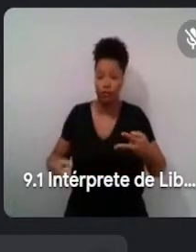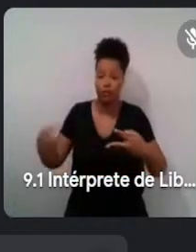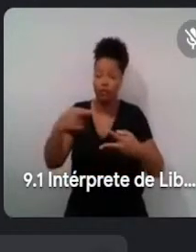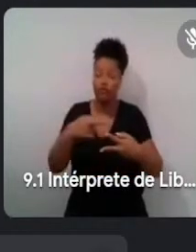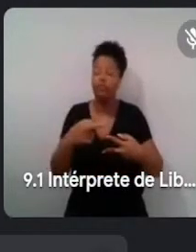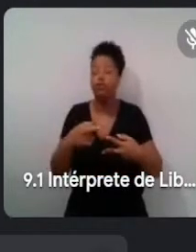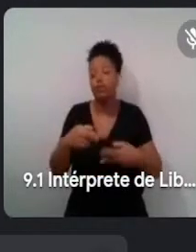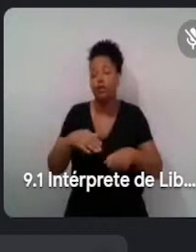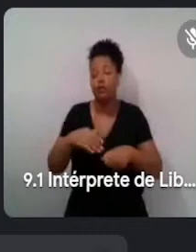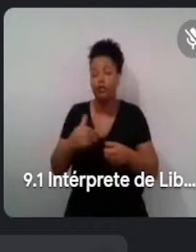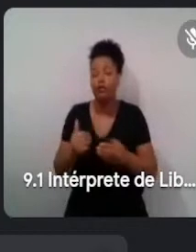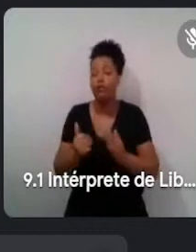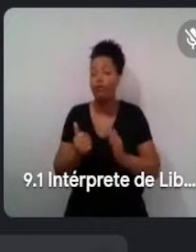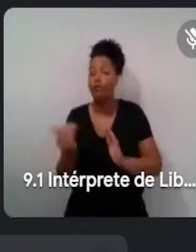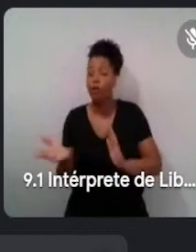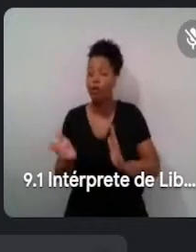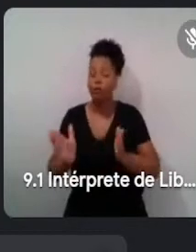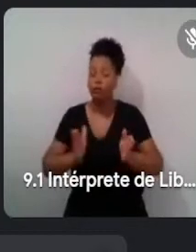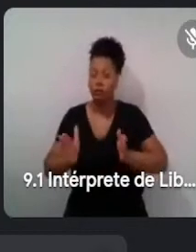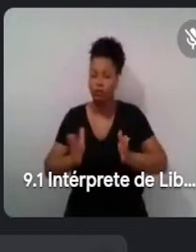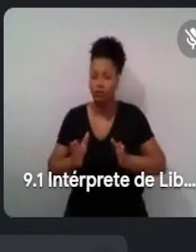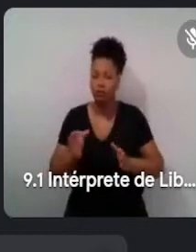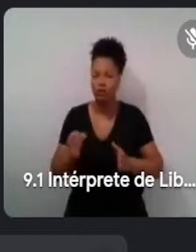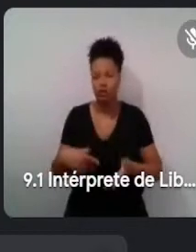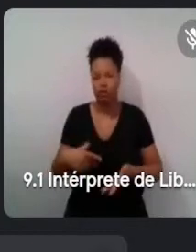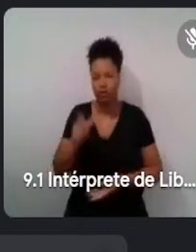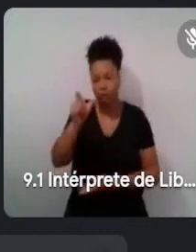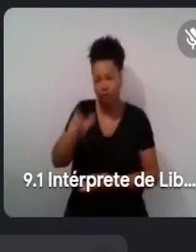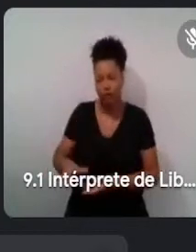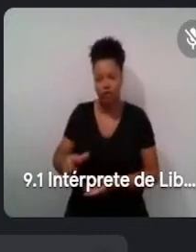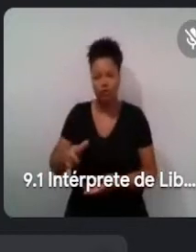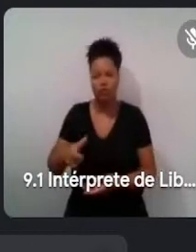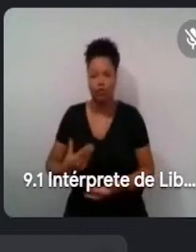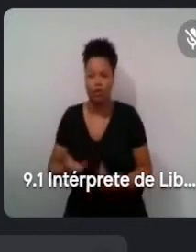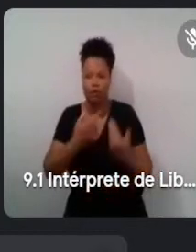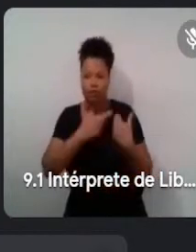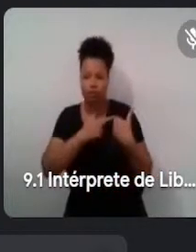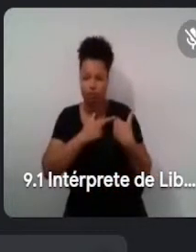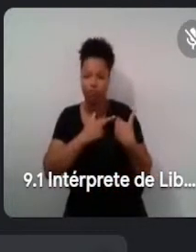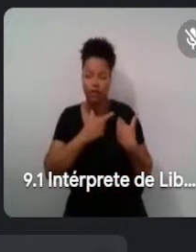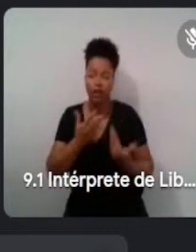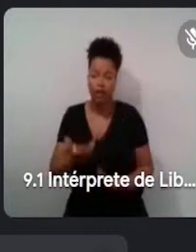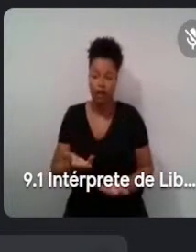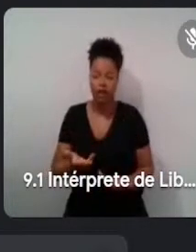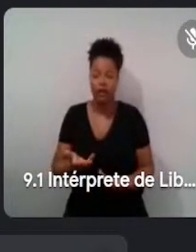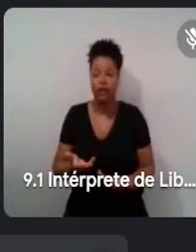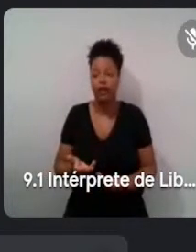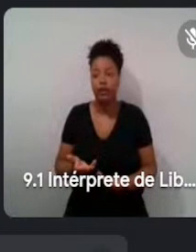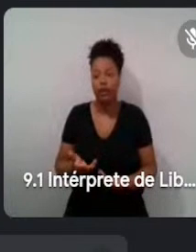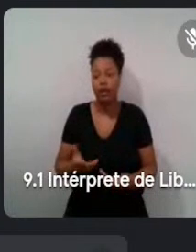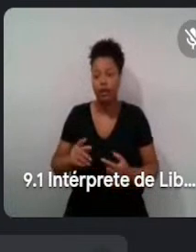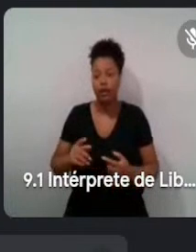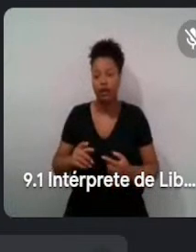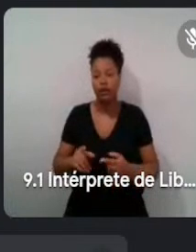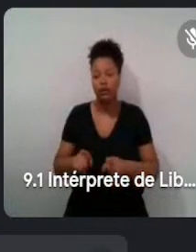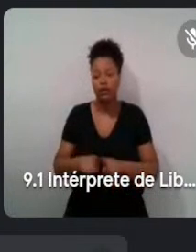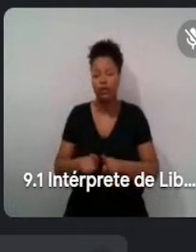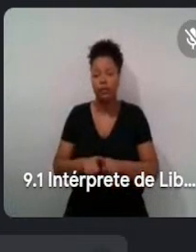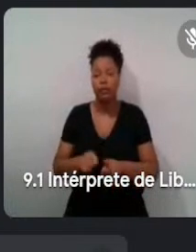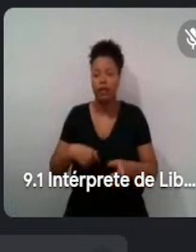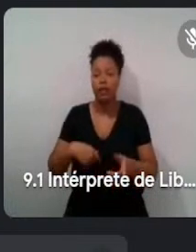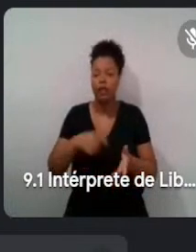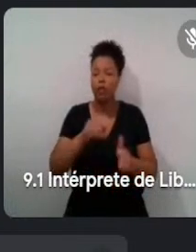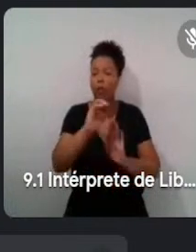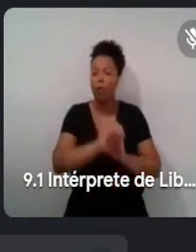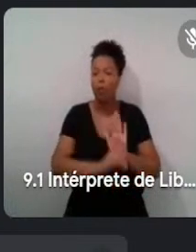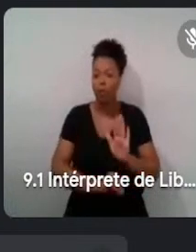despacho do então relator, né, que pediu para a gente se entregar integrar a lide, e ademais que se trata de uma matéria de ofício, né? Porque